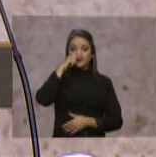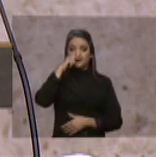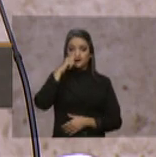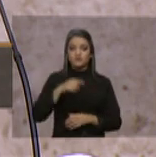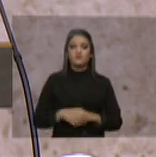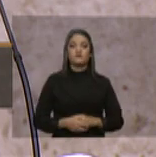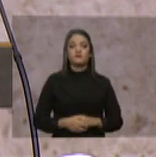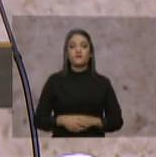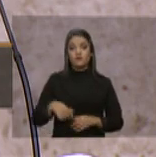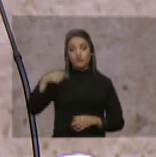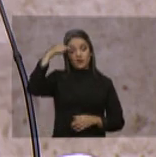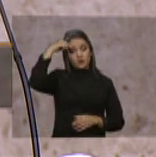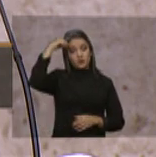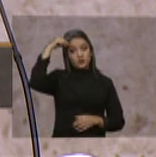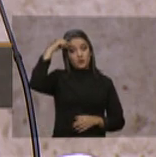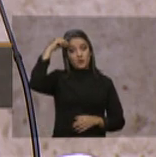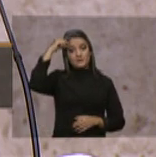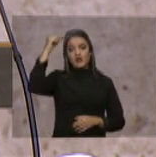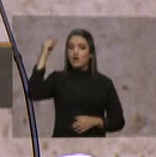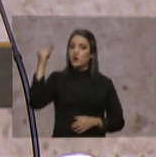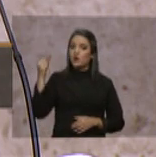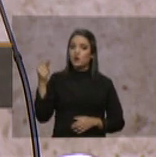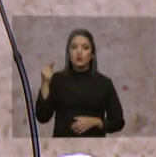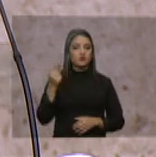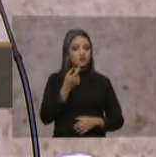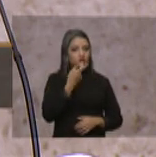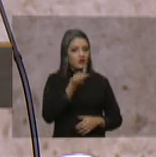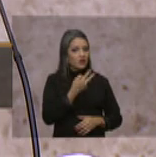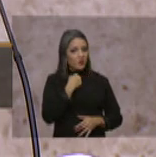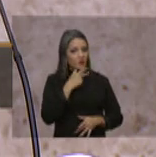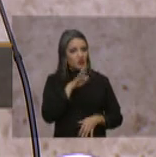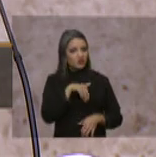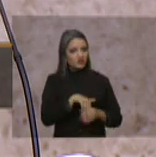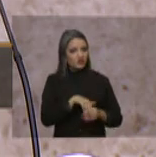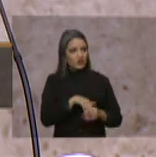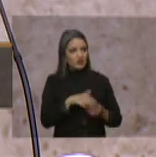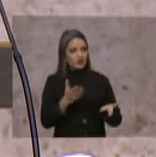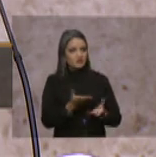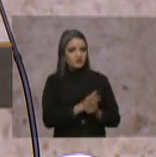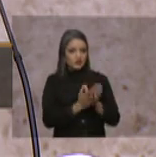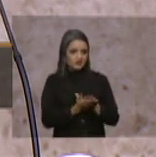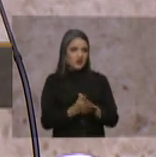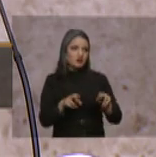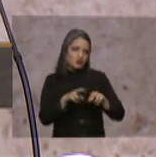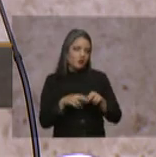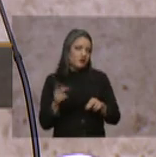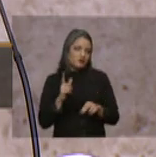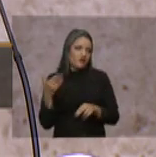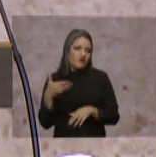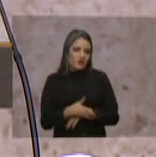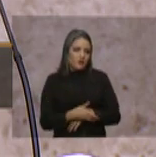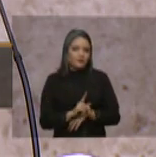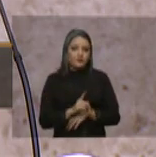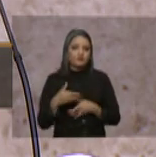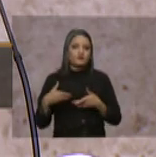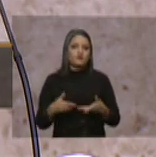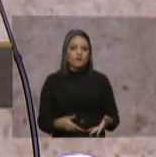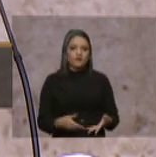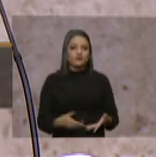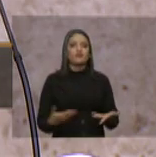ministros Roberto Barroso inclusive declarou em vez de suspensão nesse processo não está presente agora mas também não participaria